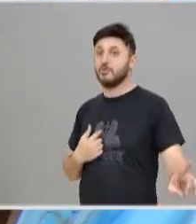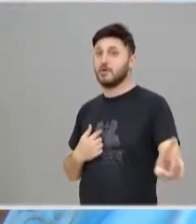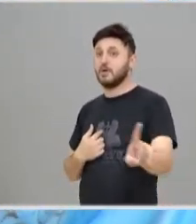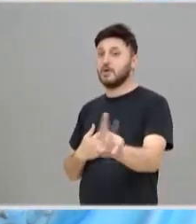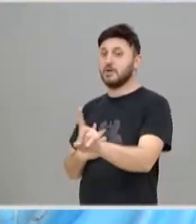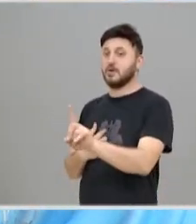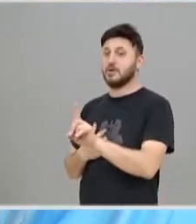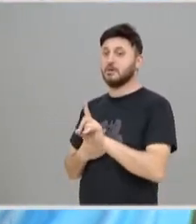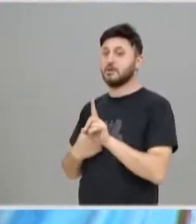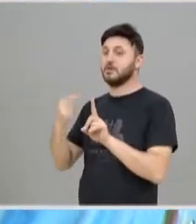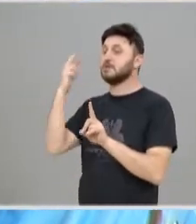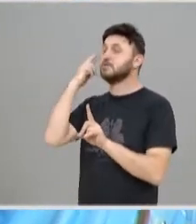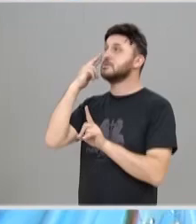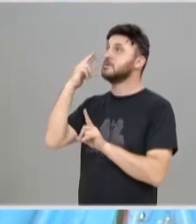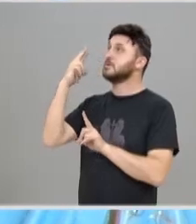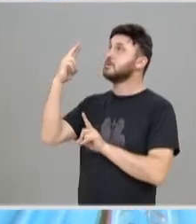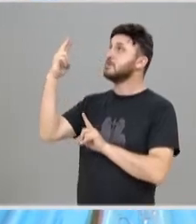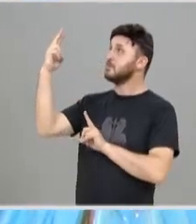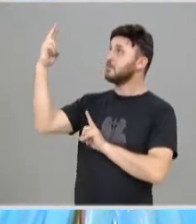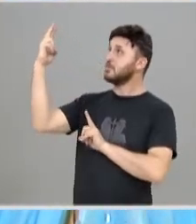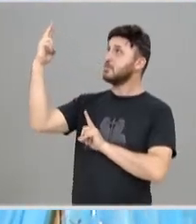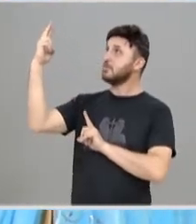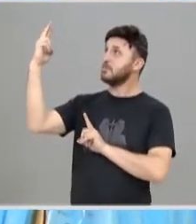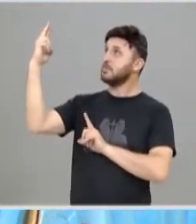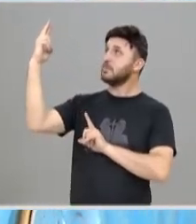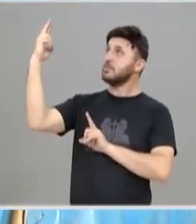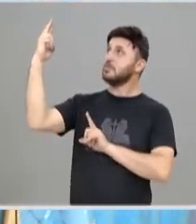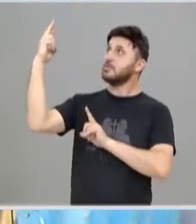Eu vim aqui,